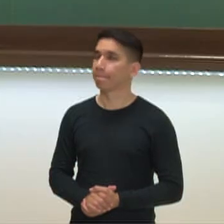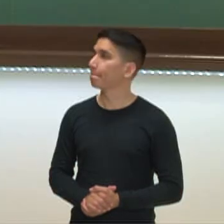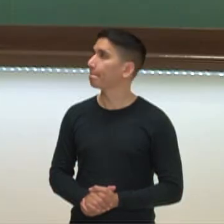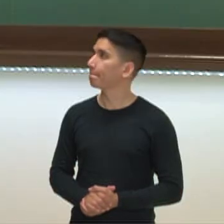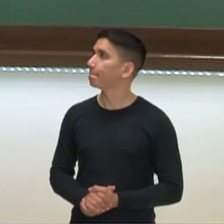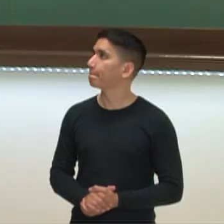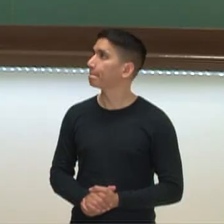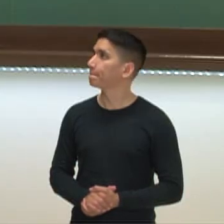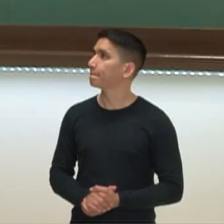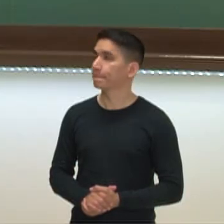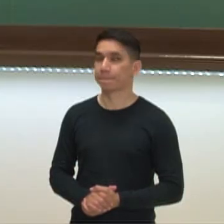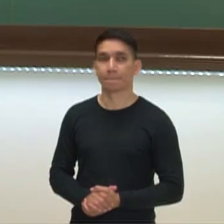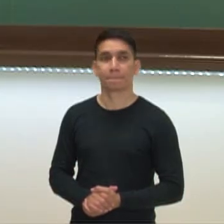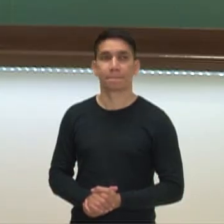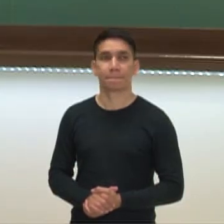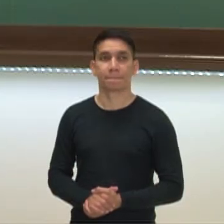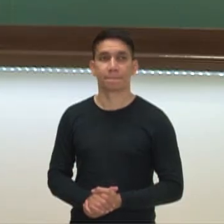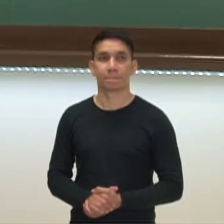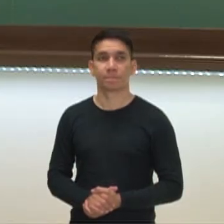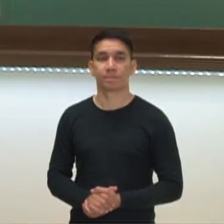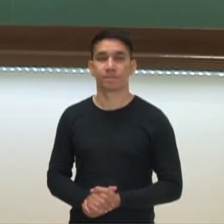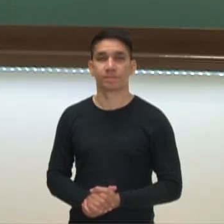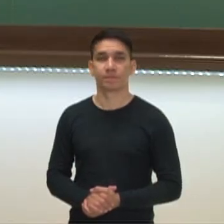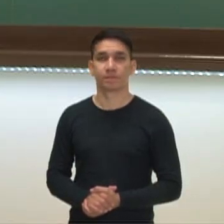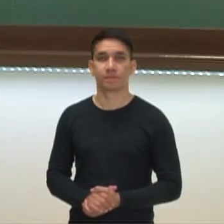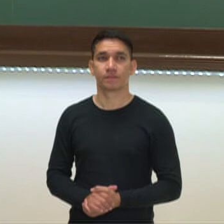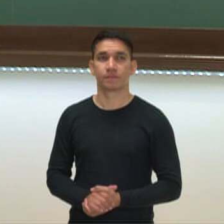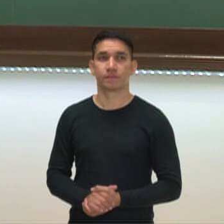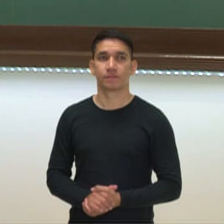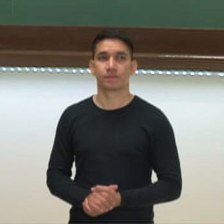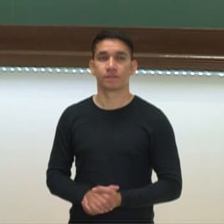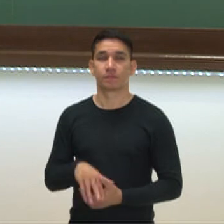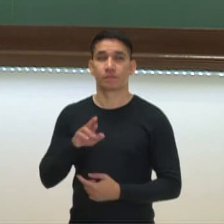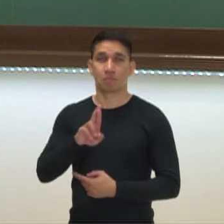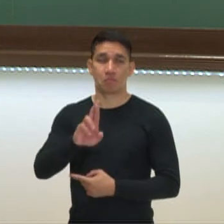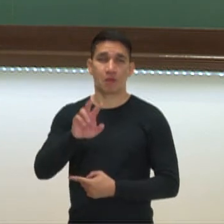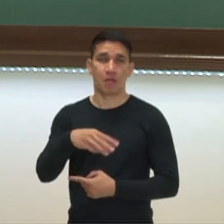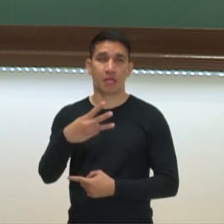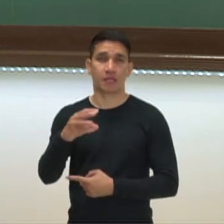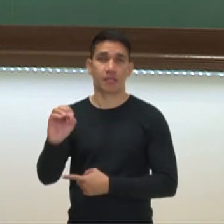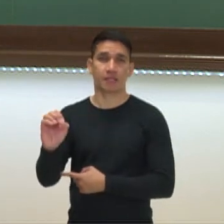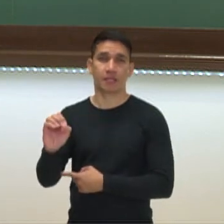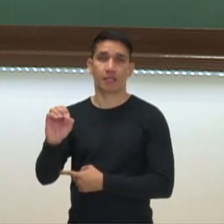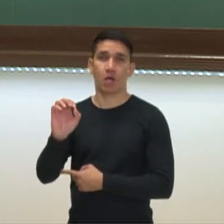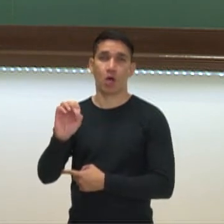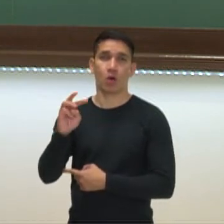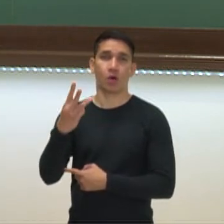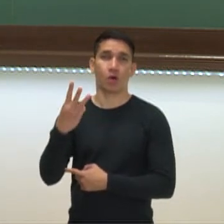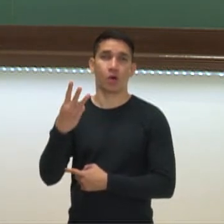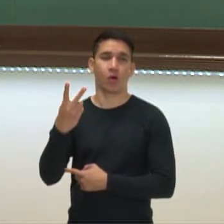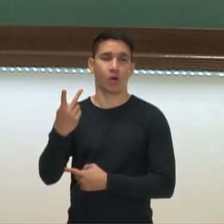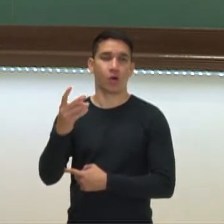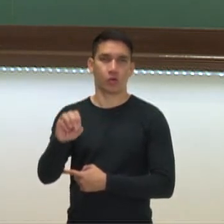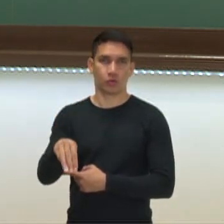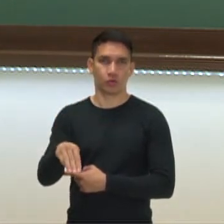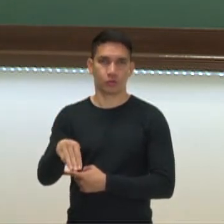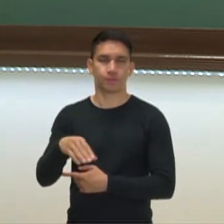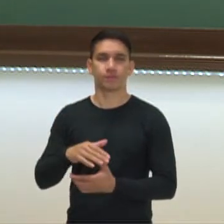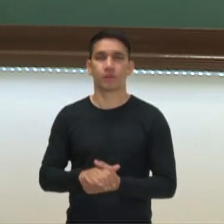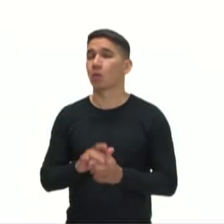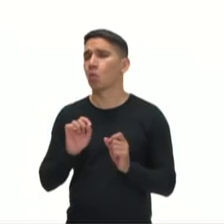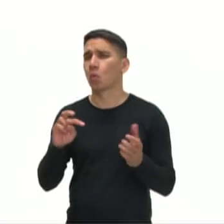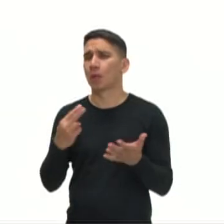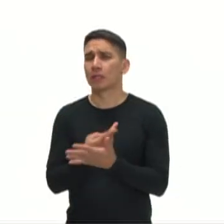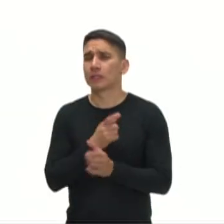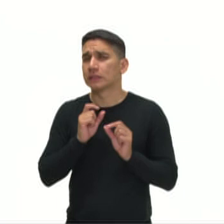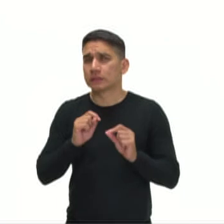0,3, 0,3 vezes 10 elevado a menos 3 vai dar 300 ohms, né? Ou seja, eu